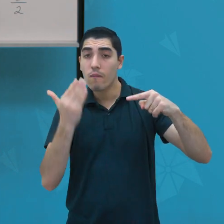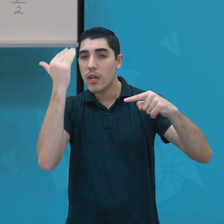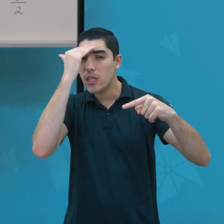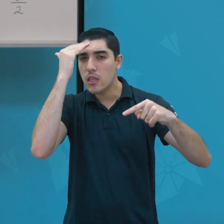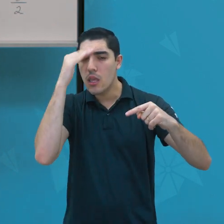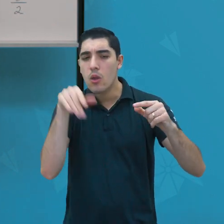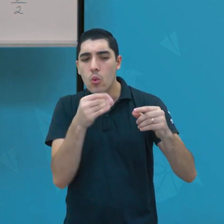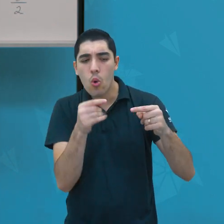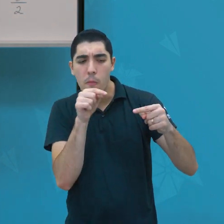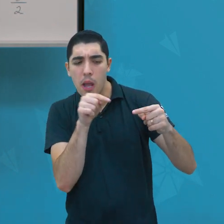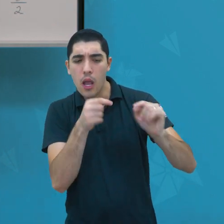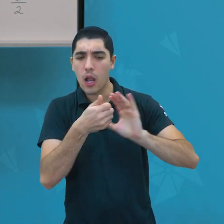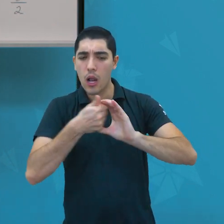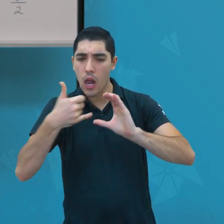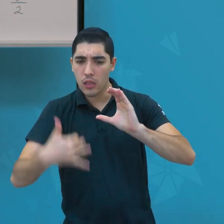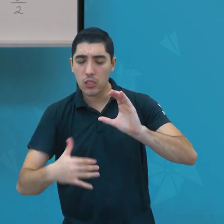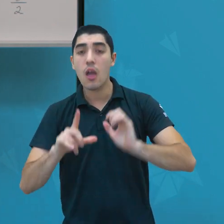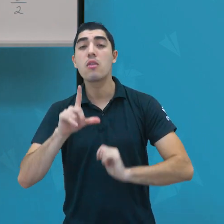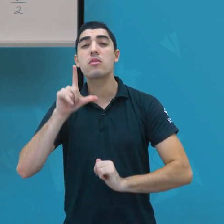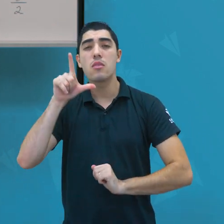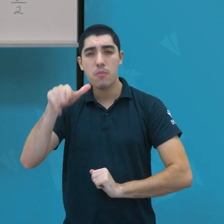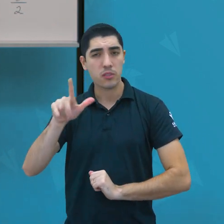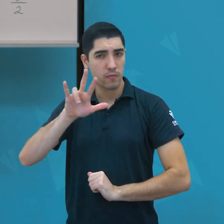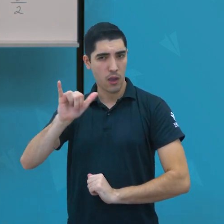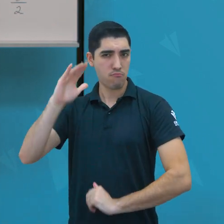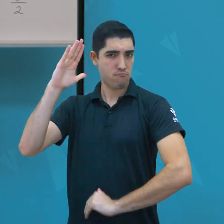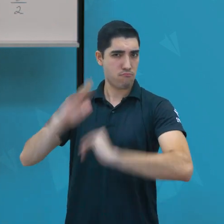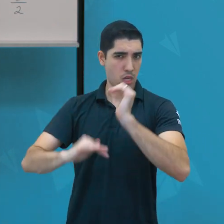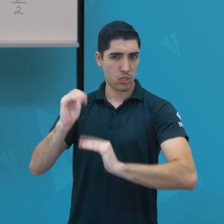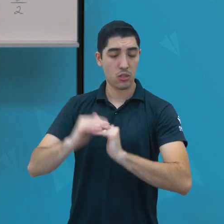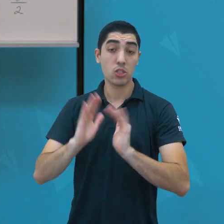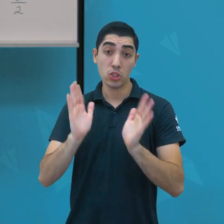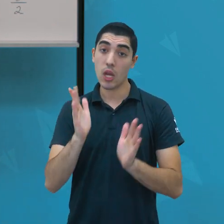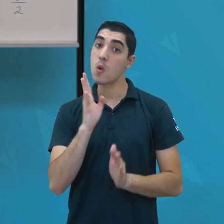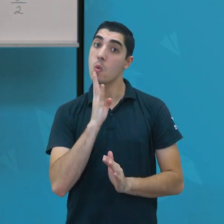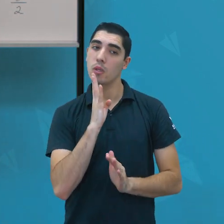características, aí lá para frente a gente vai aplicar. A gente já treinou um pouquinho aqui